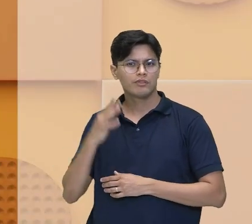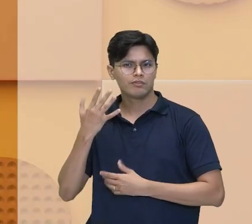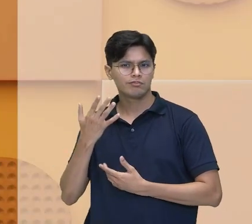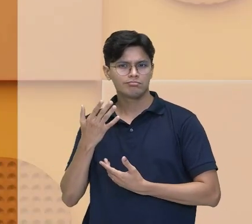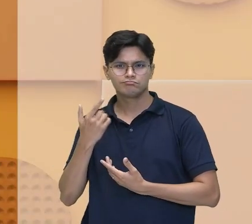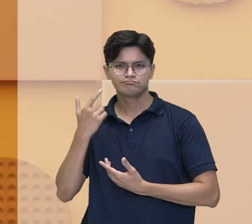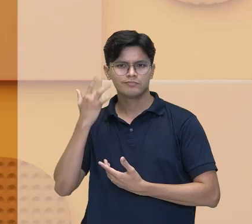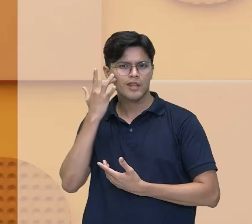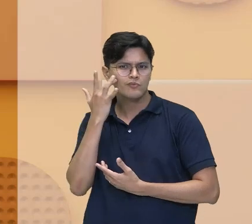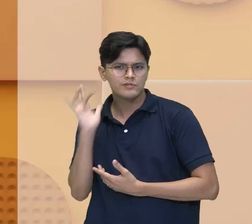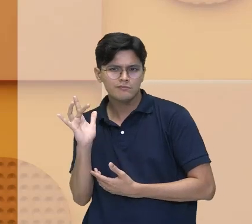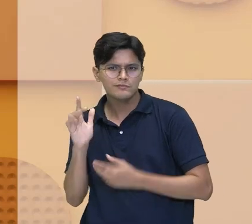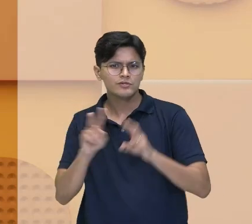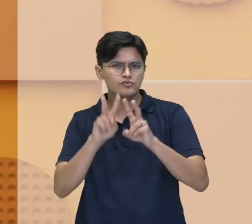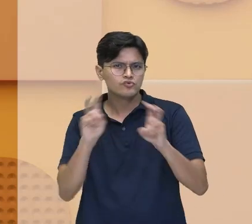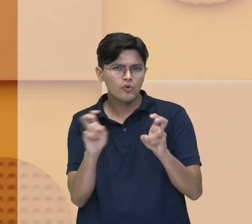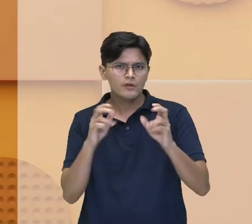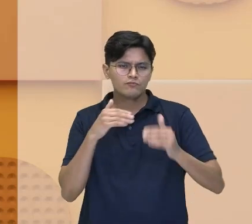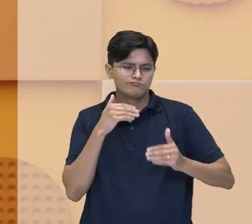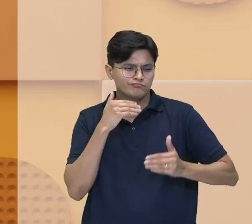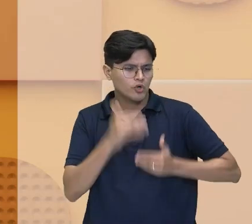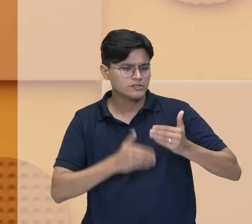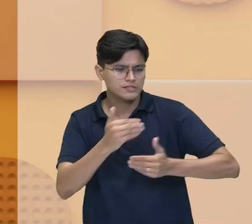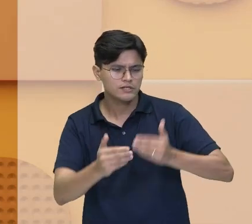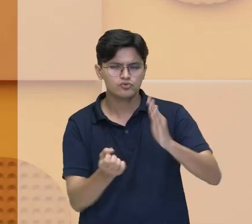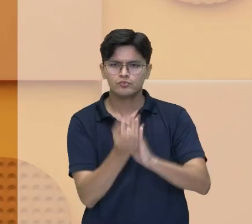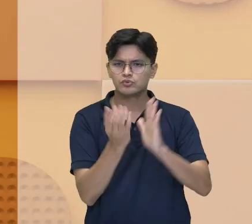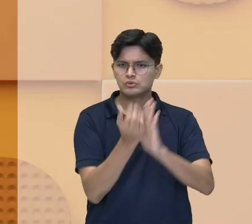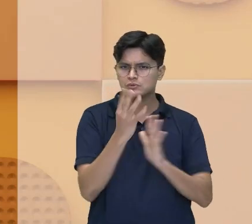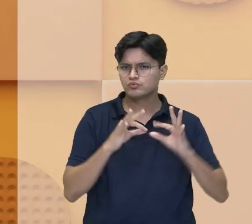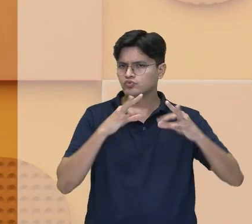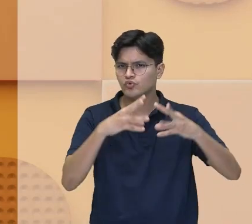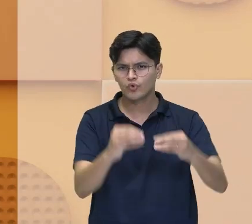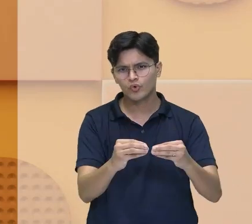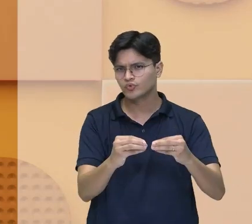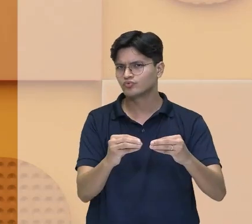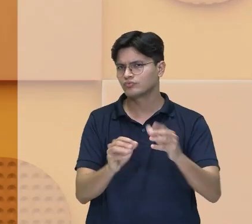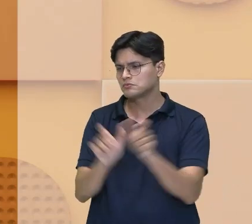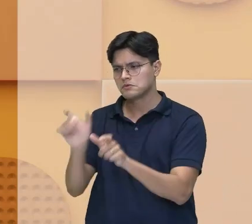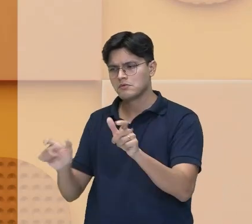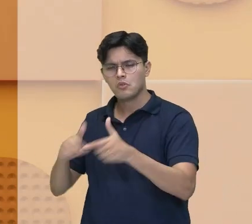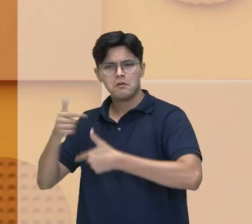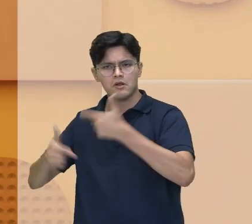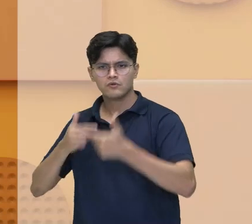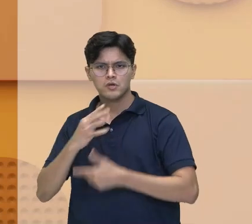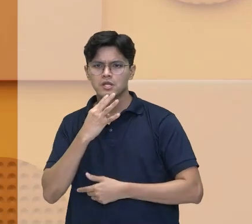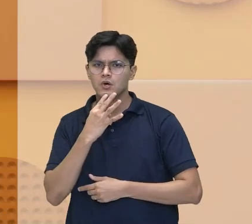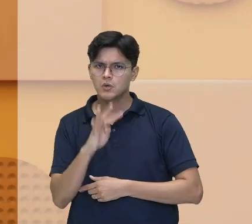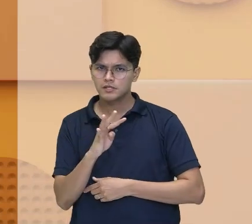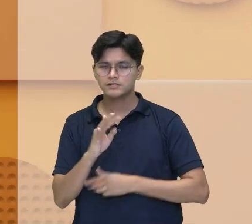ali uma parte desse processo produtivo, certo? E então